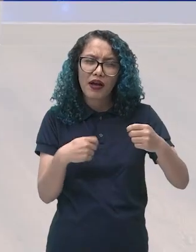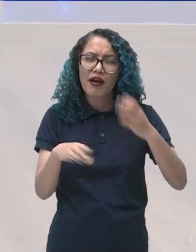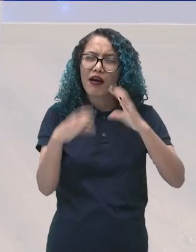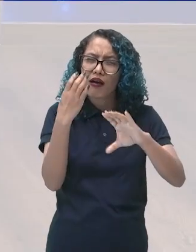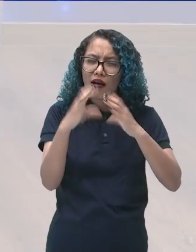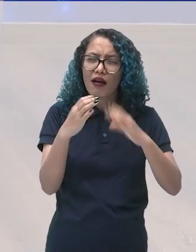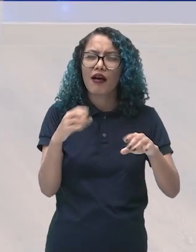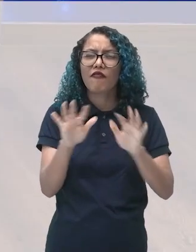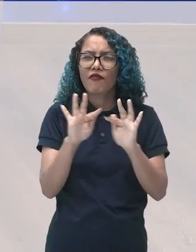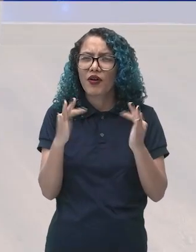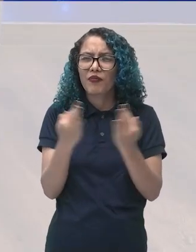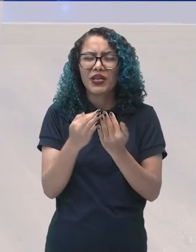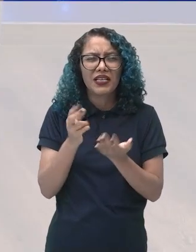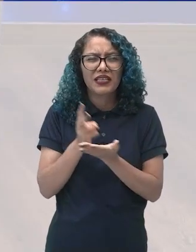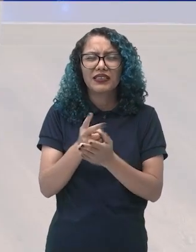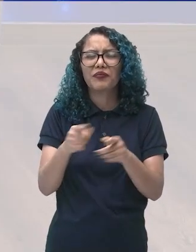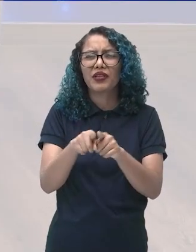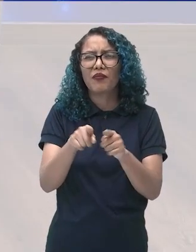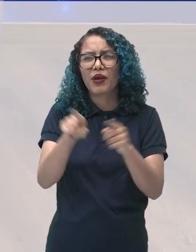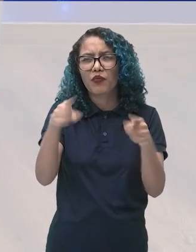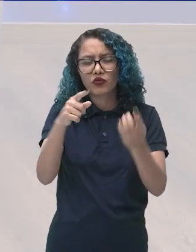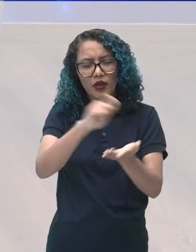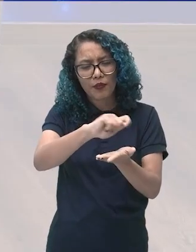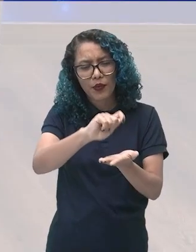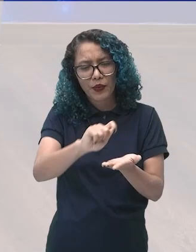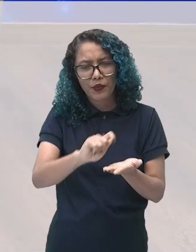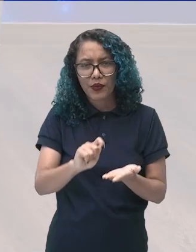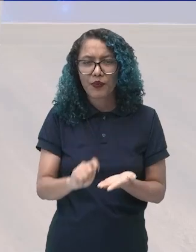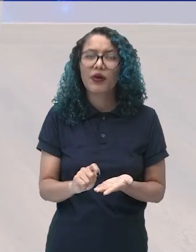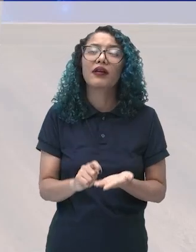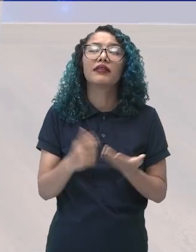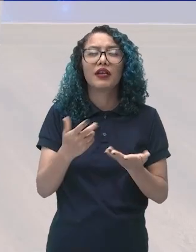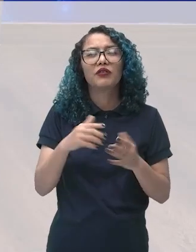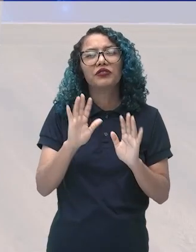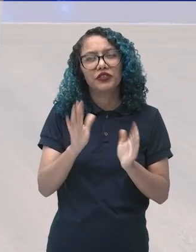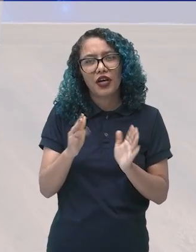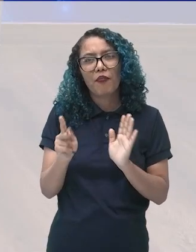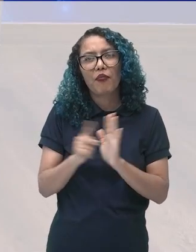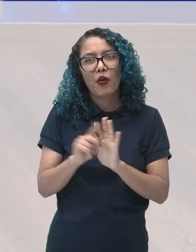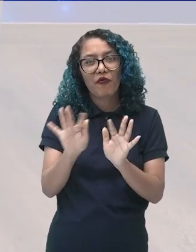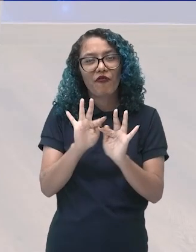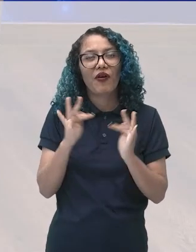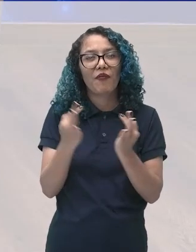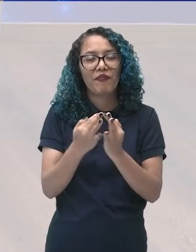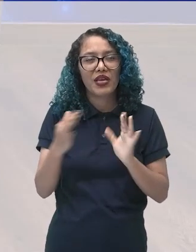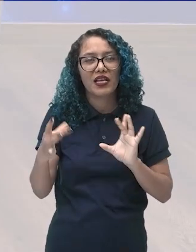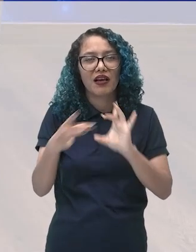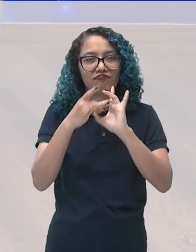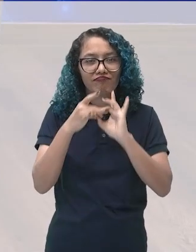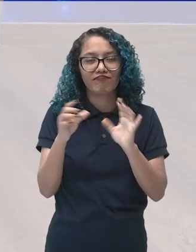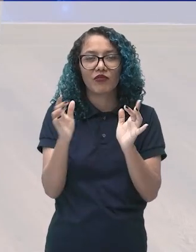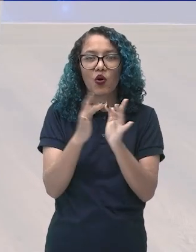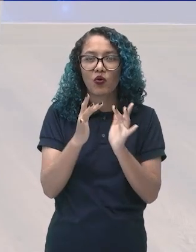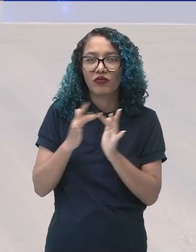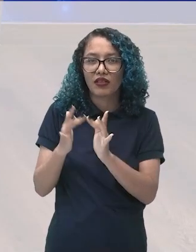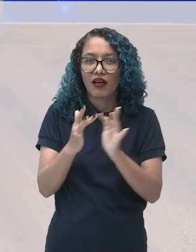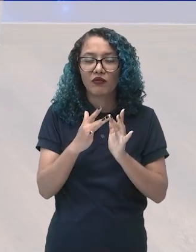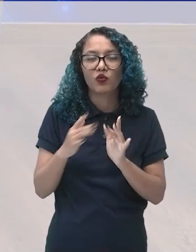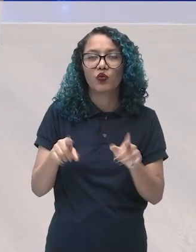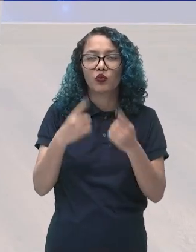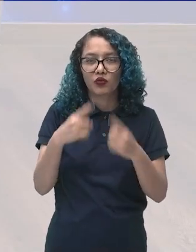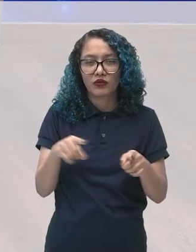minha família é de muitos compositores também. Então, isso veio que meio de berço, essa conexão com a música. E